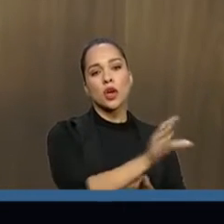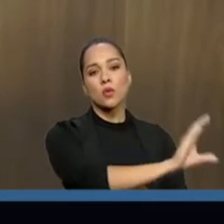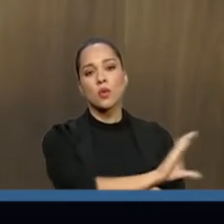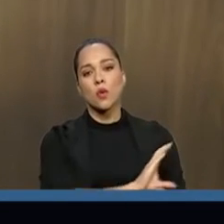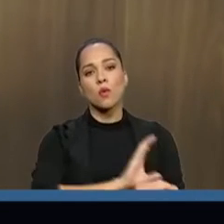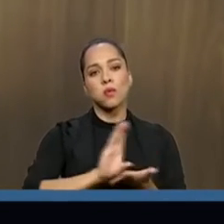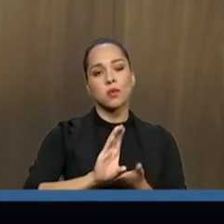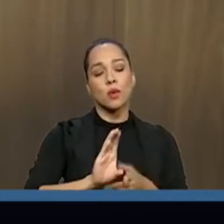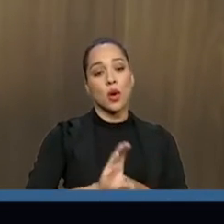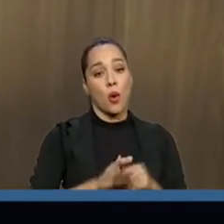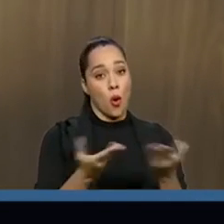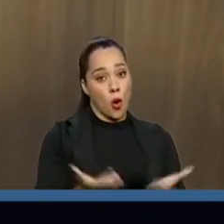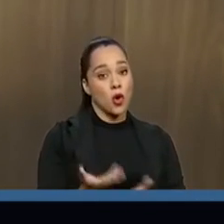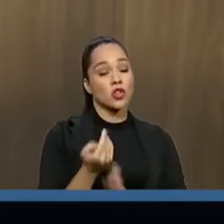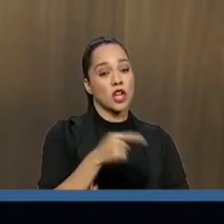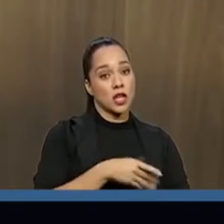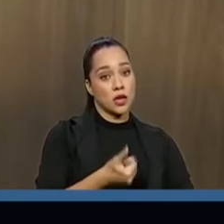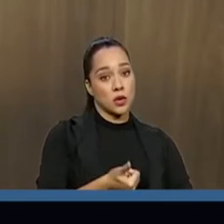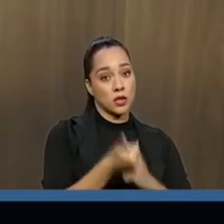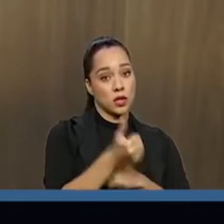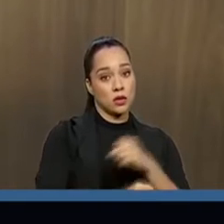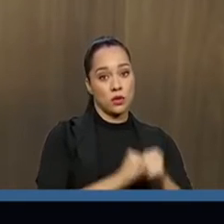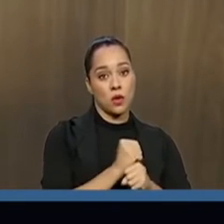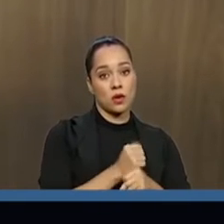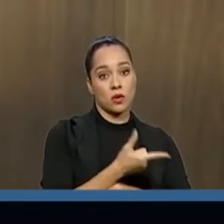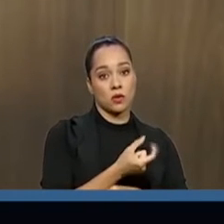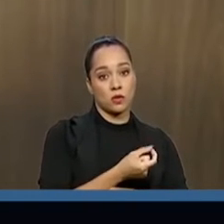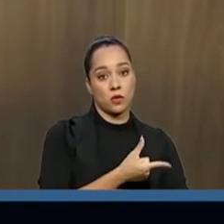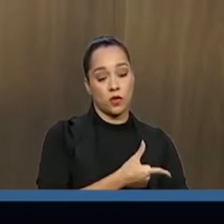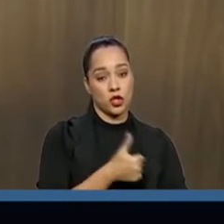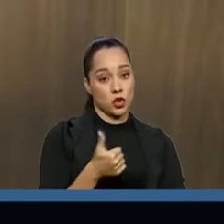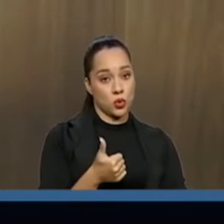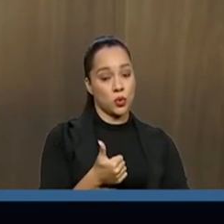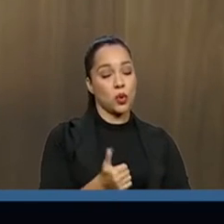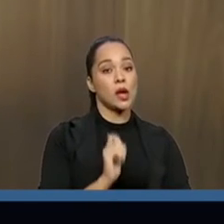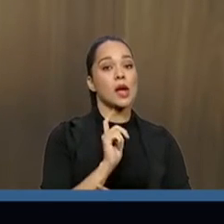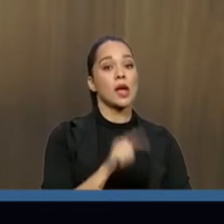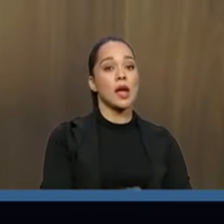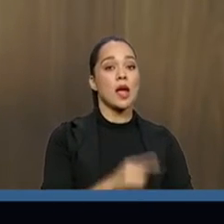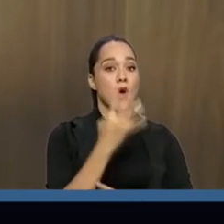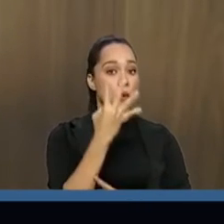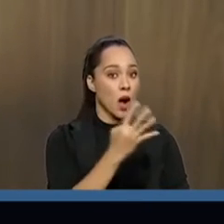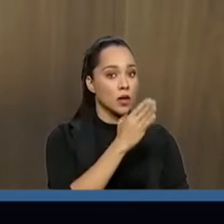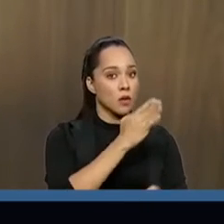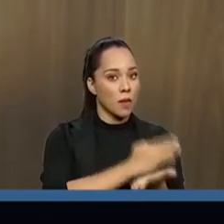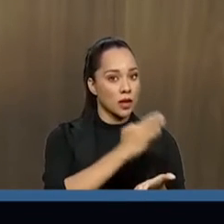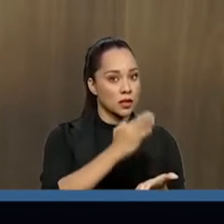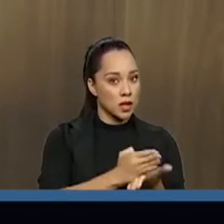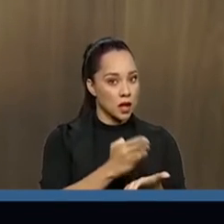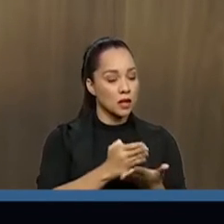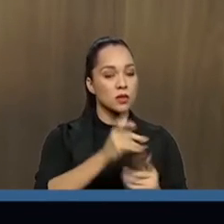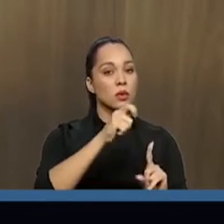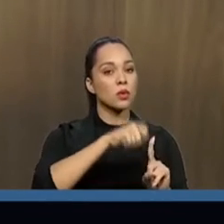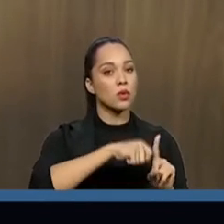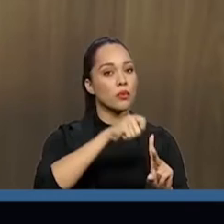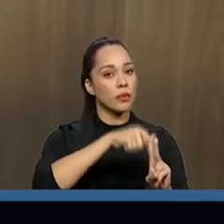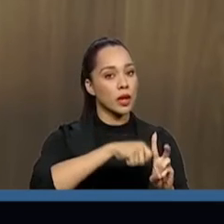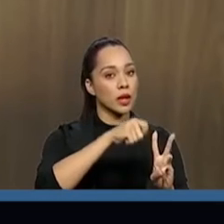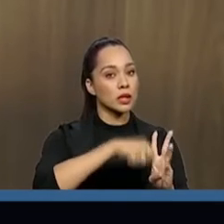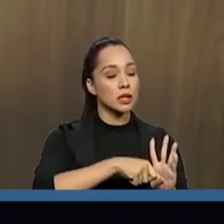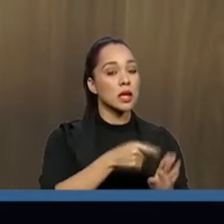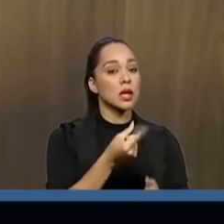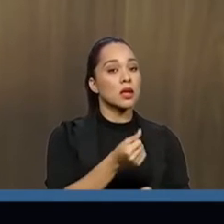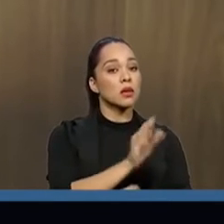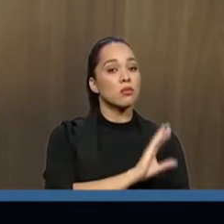recursos. O atual auxílio, em 2021, né, será em 4 parcelas mensais e tem